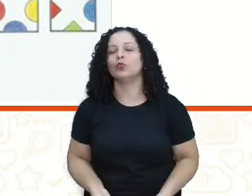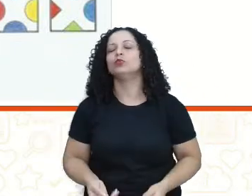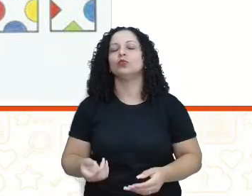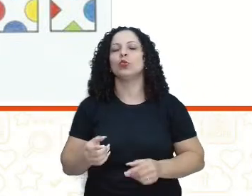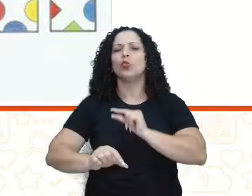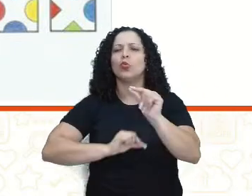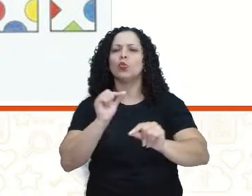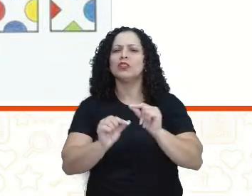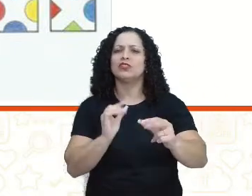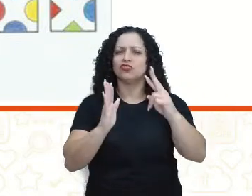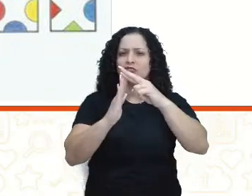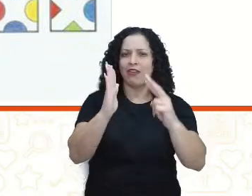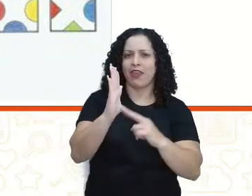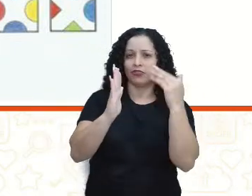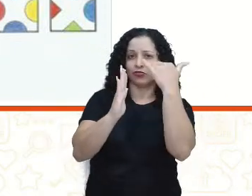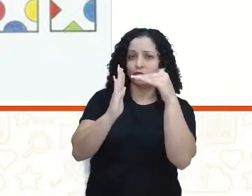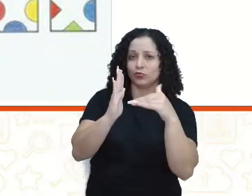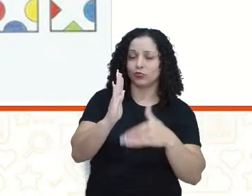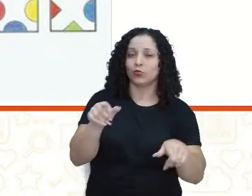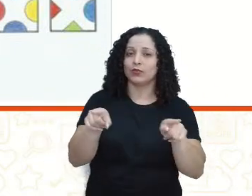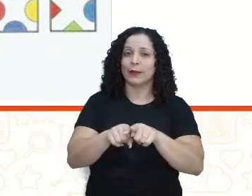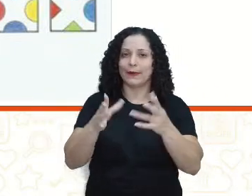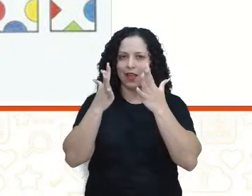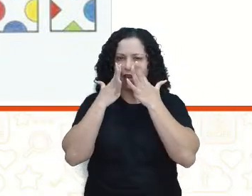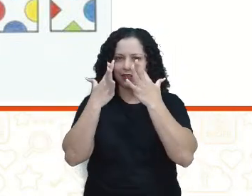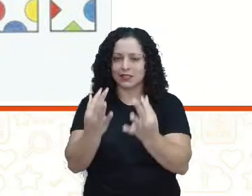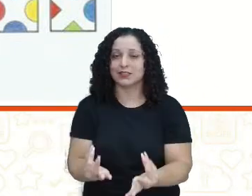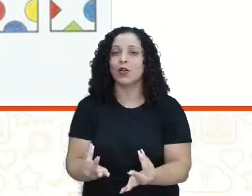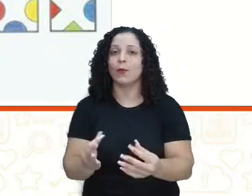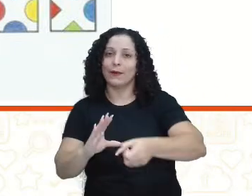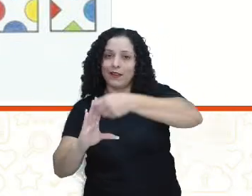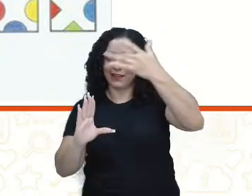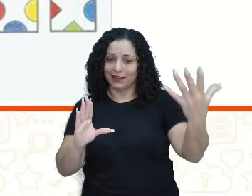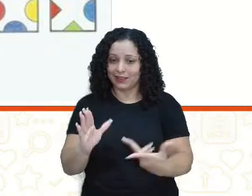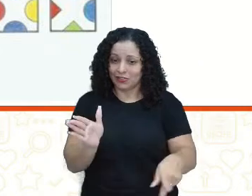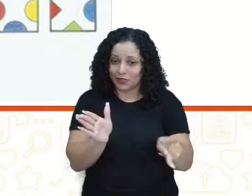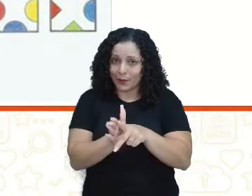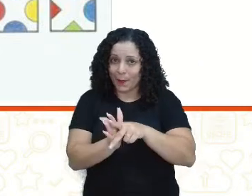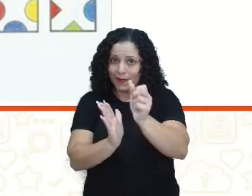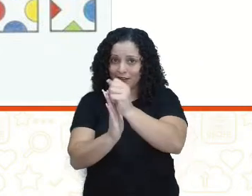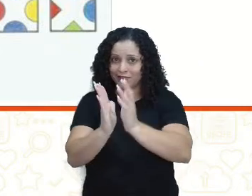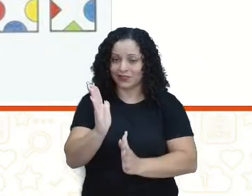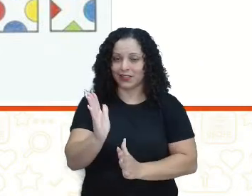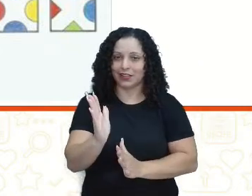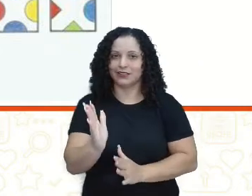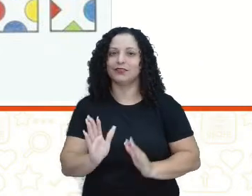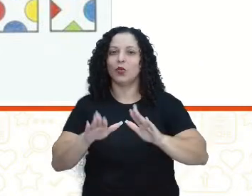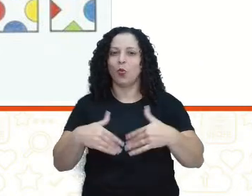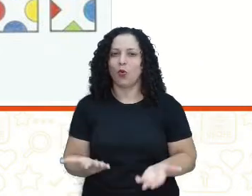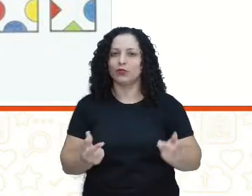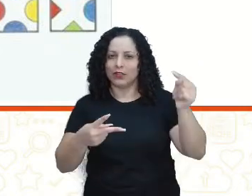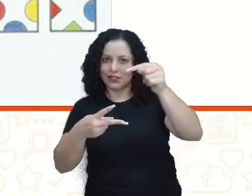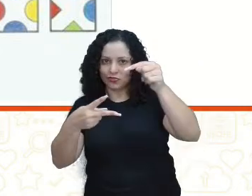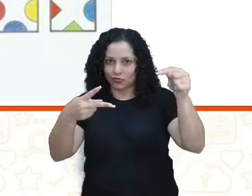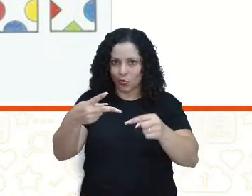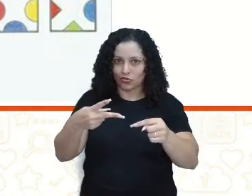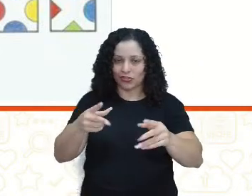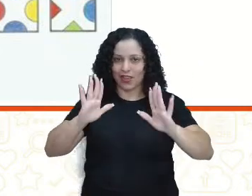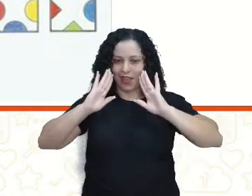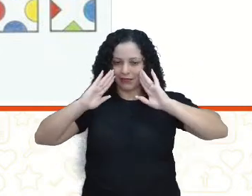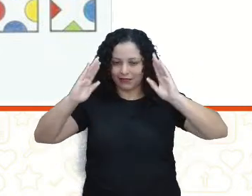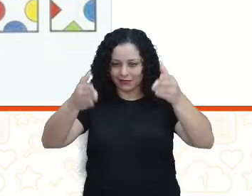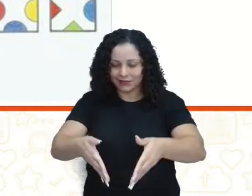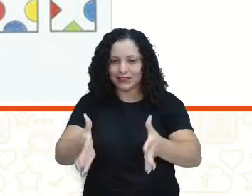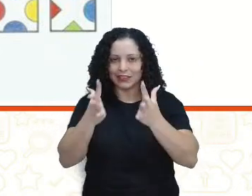para a realização da atividade, eu vou chamar a atenção para um aspecto da atividade. Quando eu faço isso, eu estou trabalhando com atenção